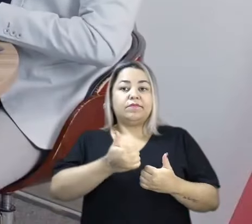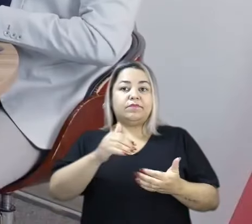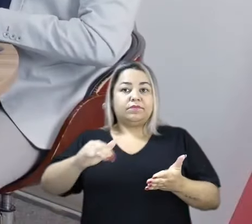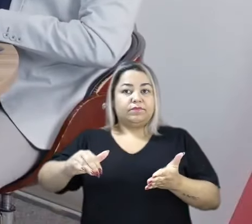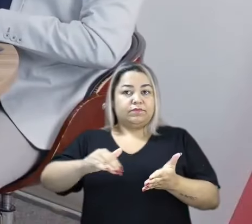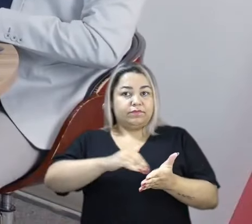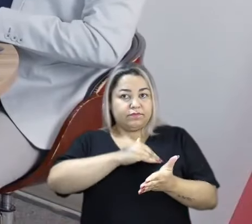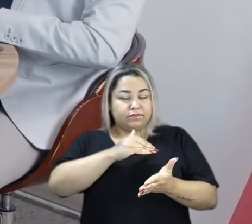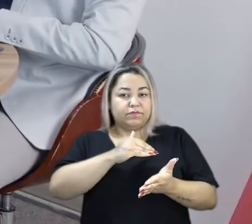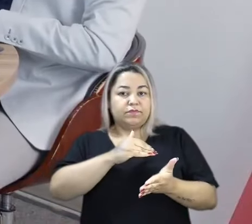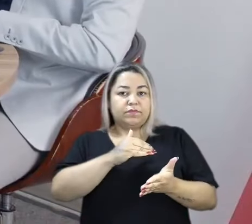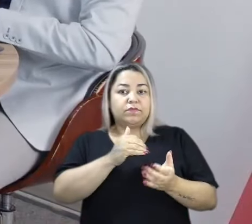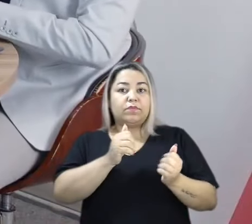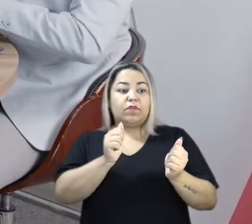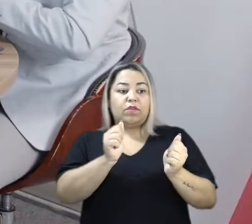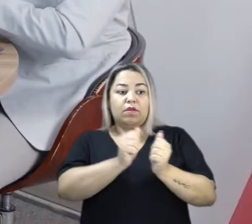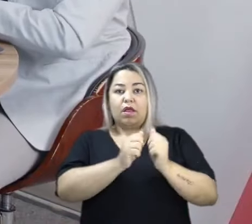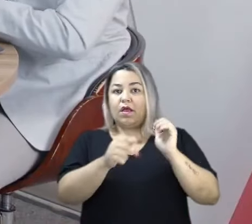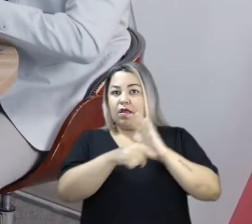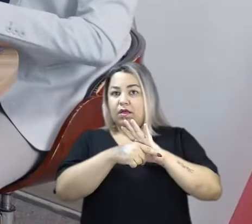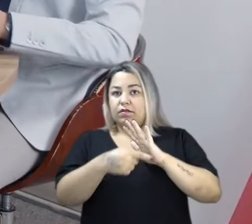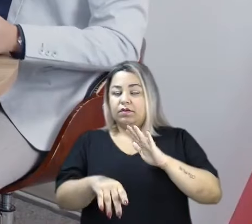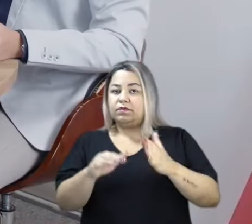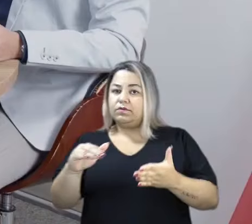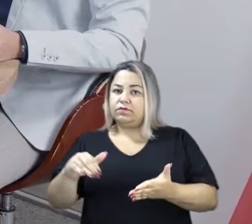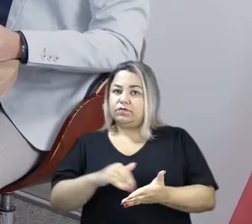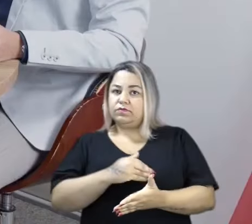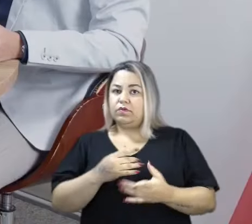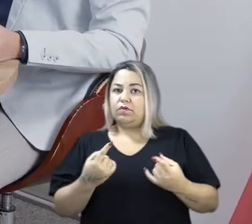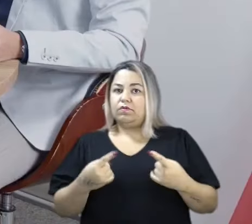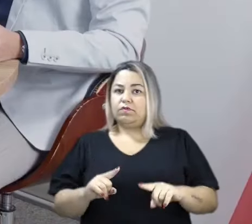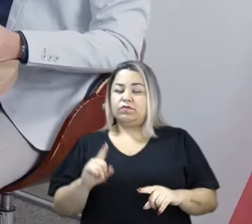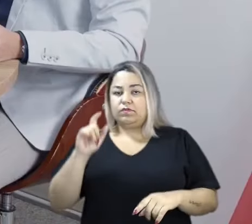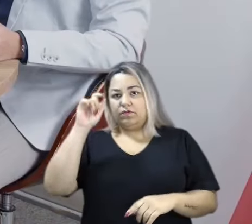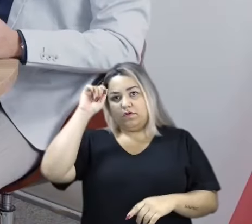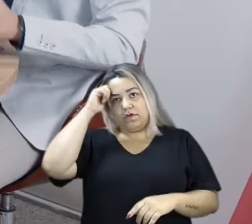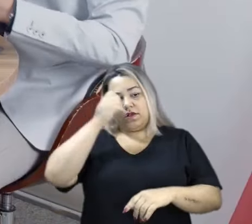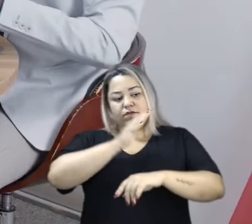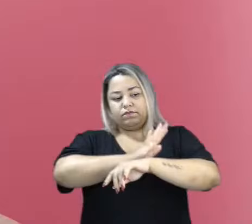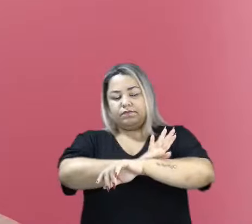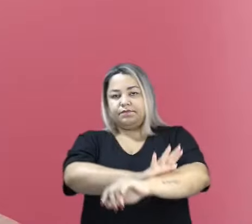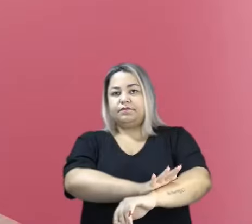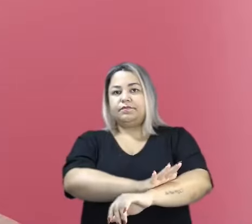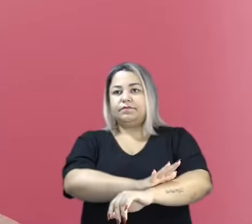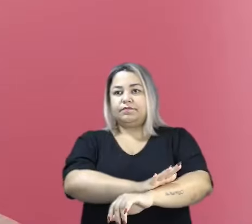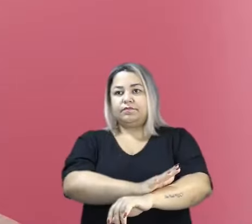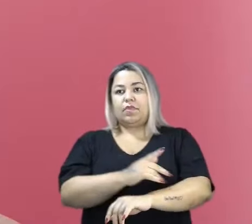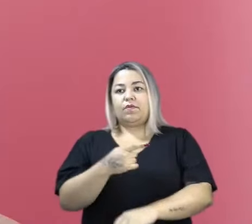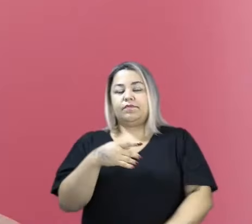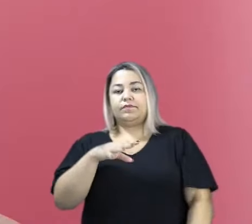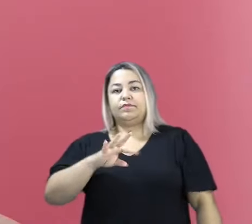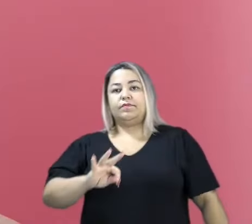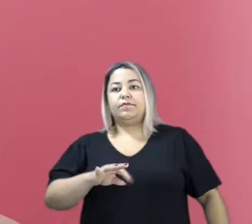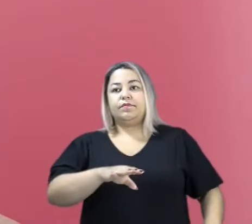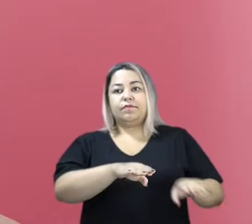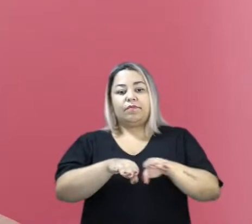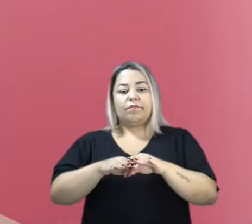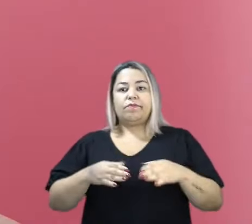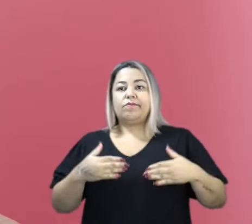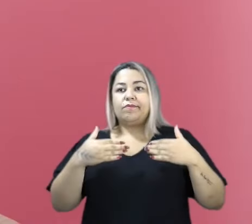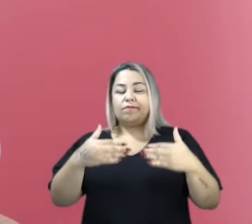secretária adjunta da Secretaria de Combate ao Racismo do PT e também do Ministério da